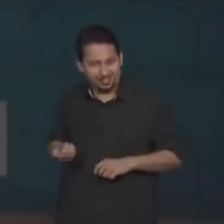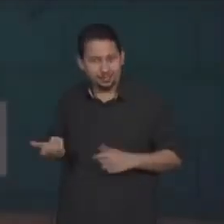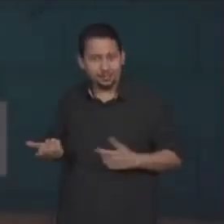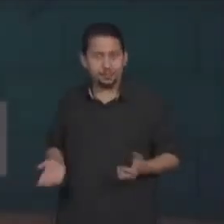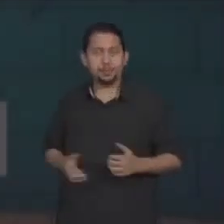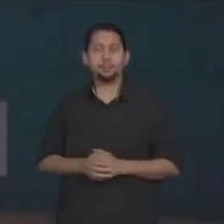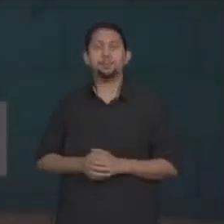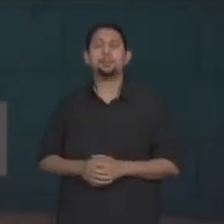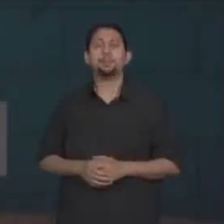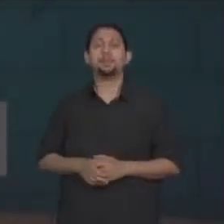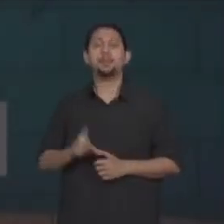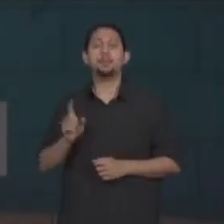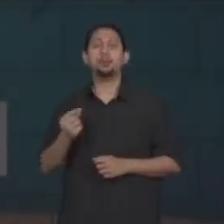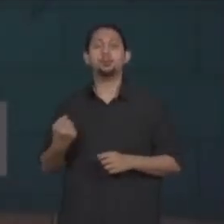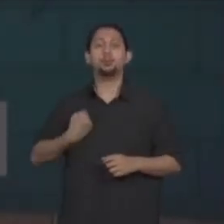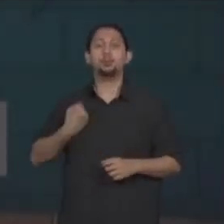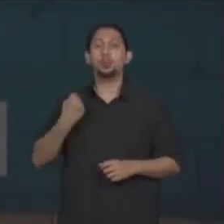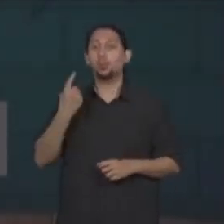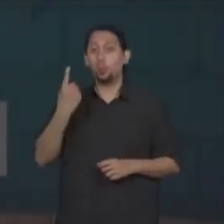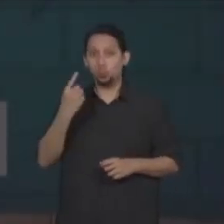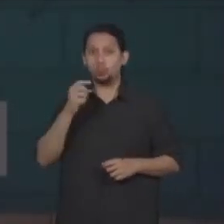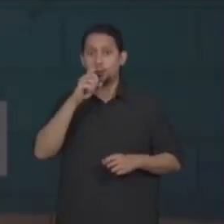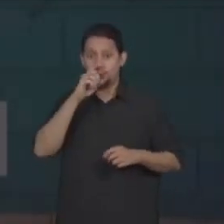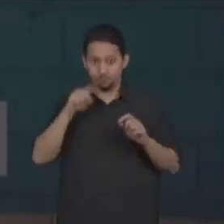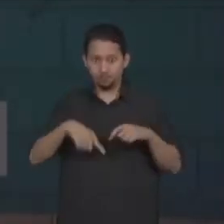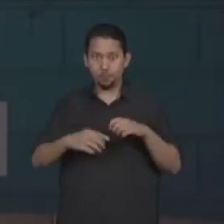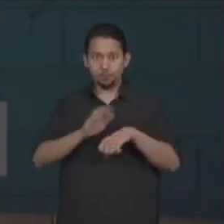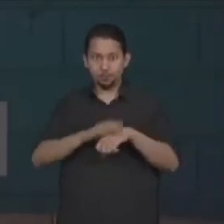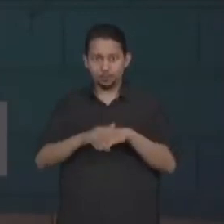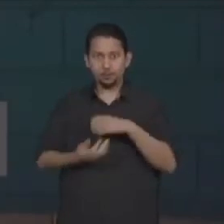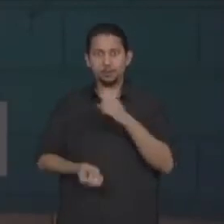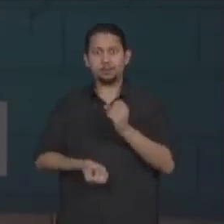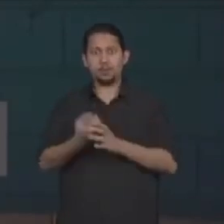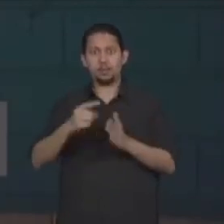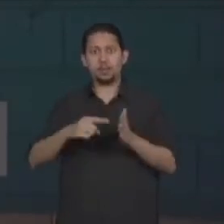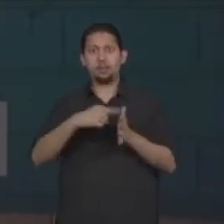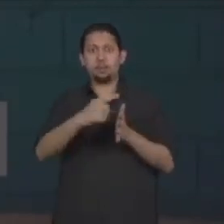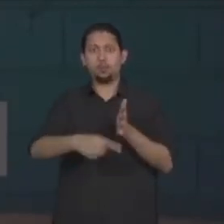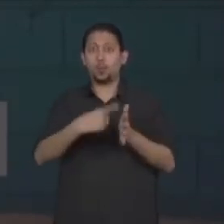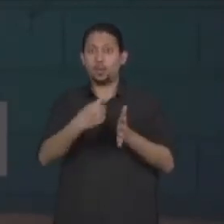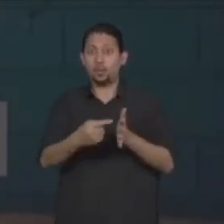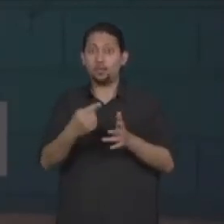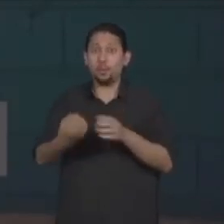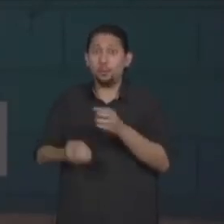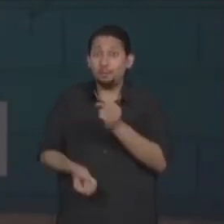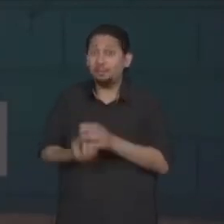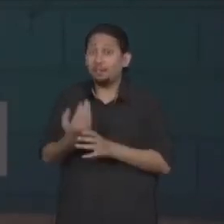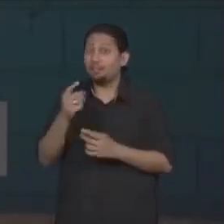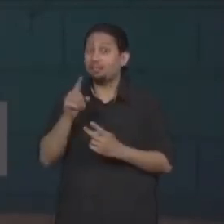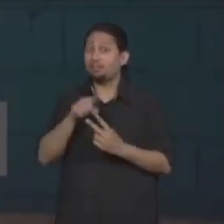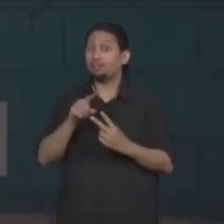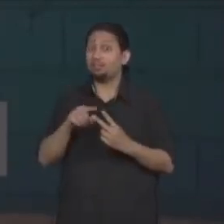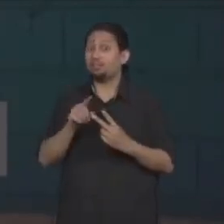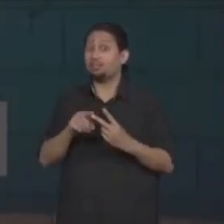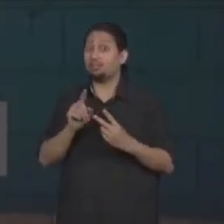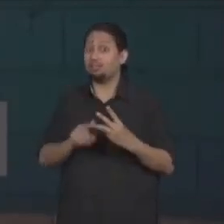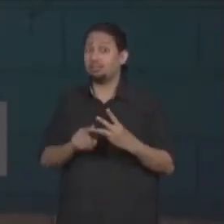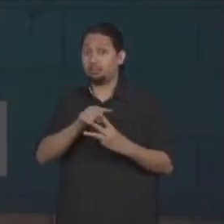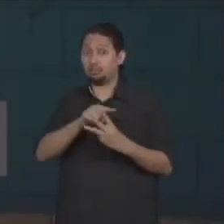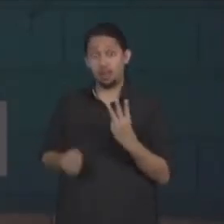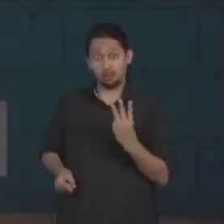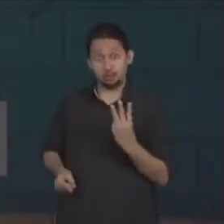1 do robô, da construção do robô, são as polias. Vamos precisar de 3 polias com esse tamanho aqui, ó,